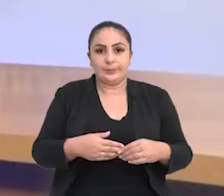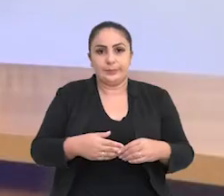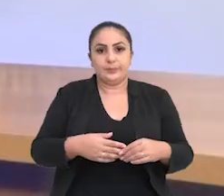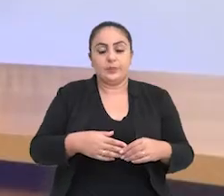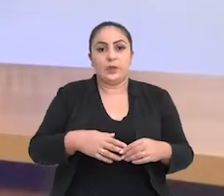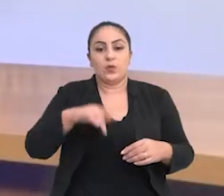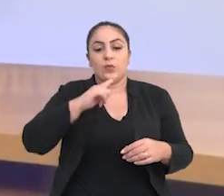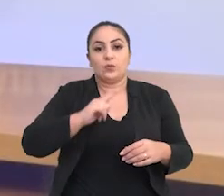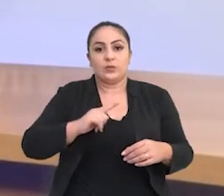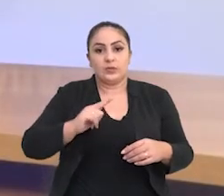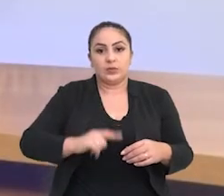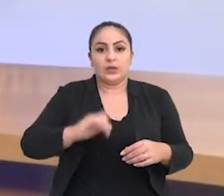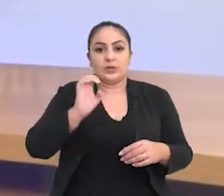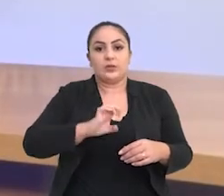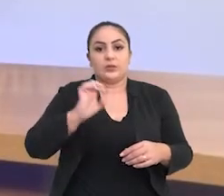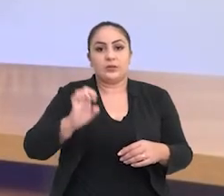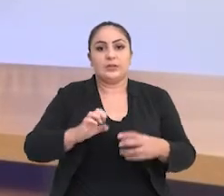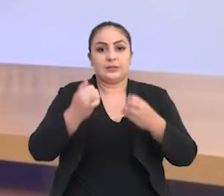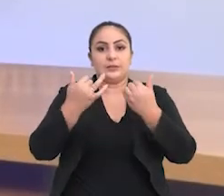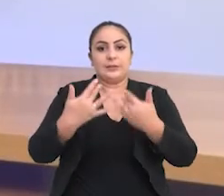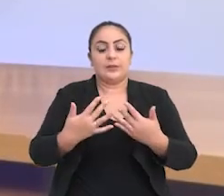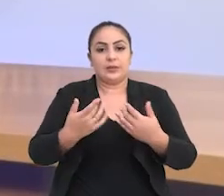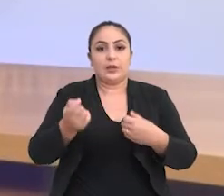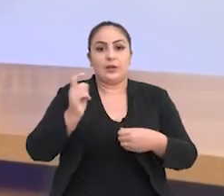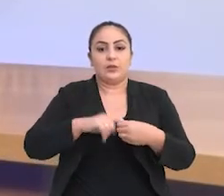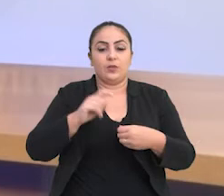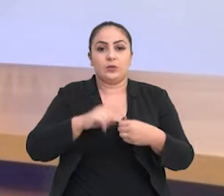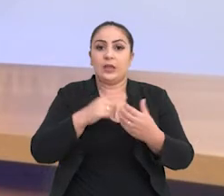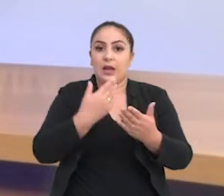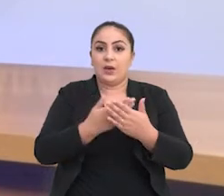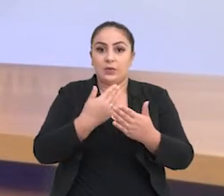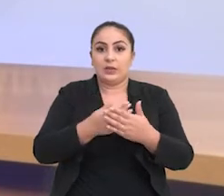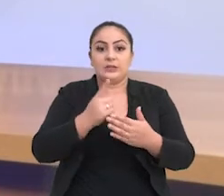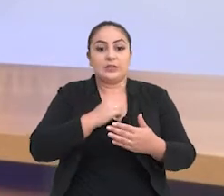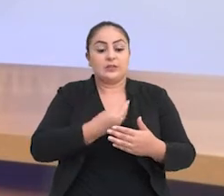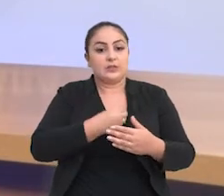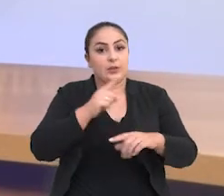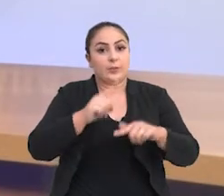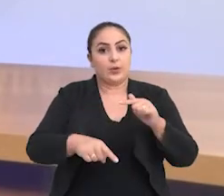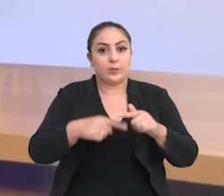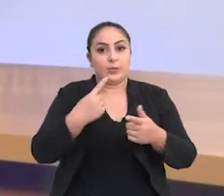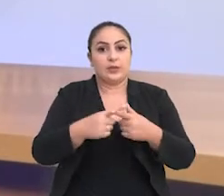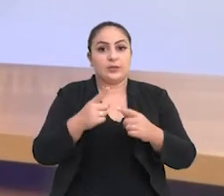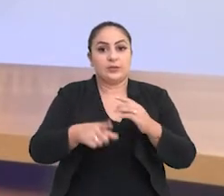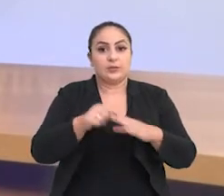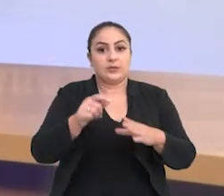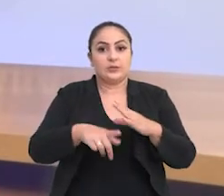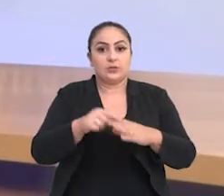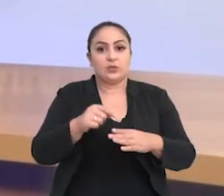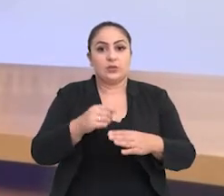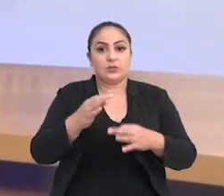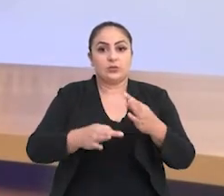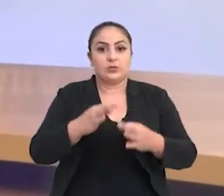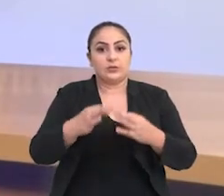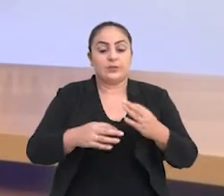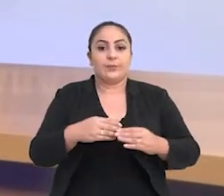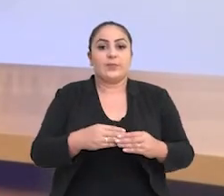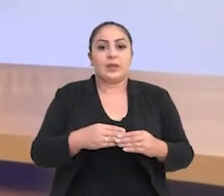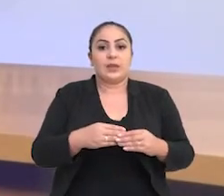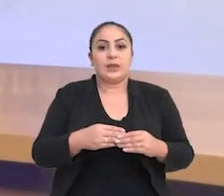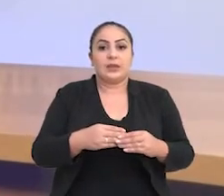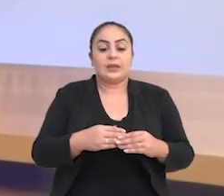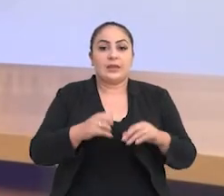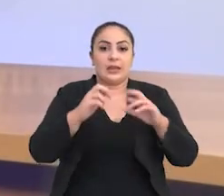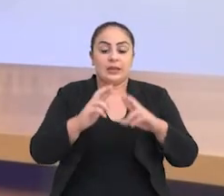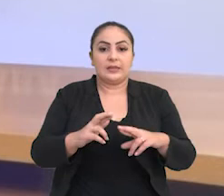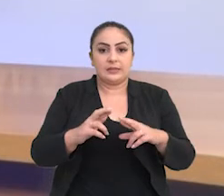melhor. O governador Eduardo Leite esclareceu que a retomada das aulas está proibida por decisão judicial, em